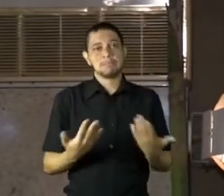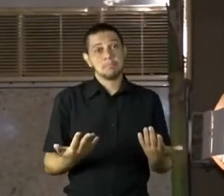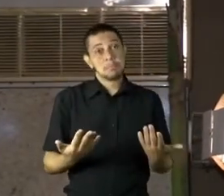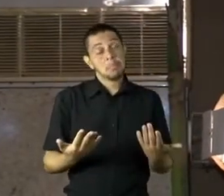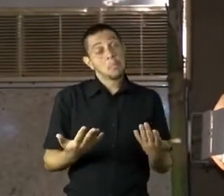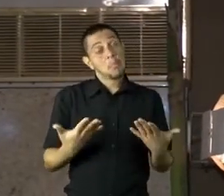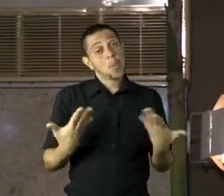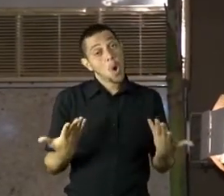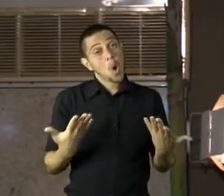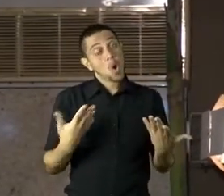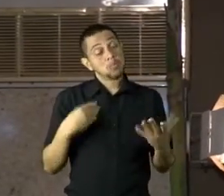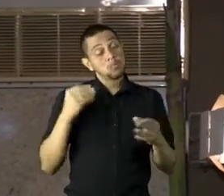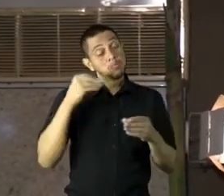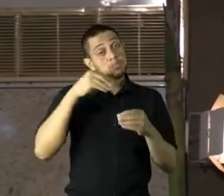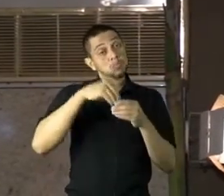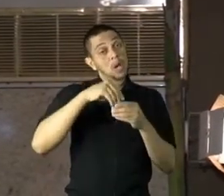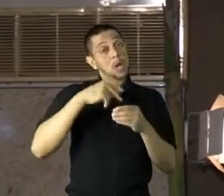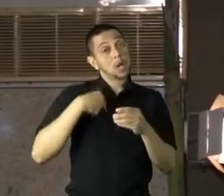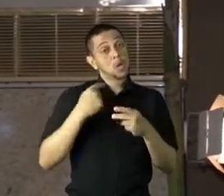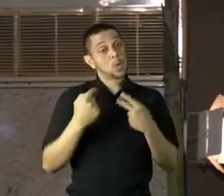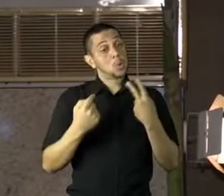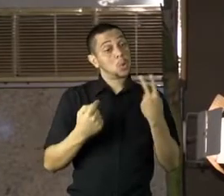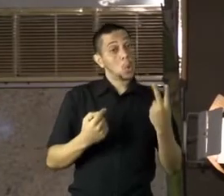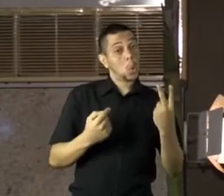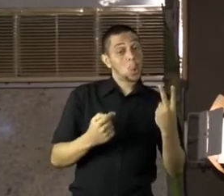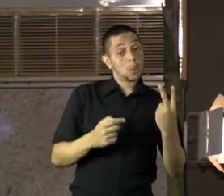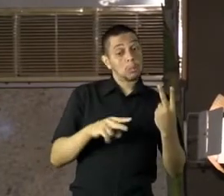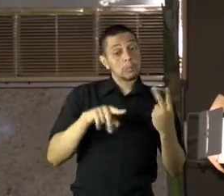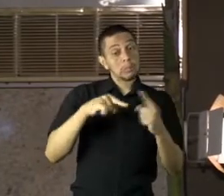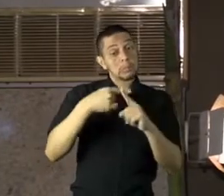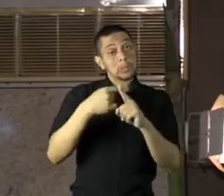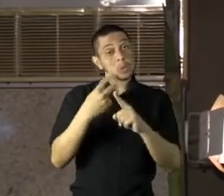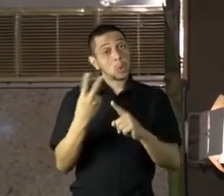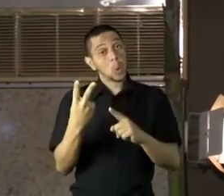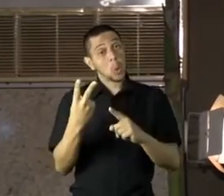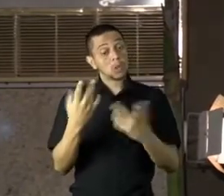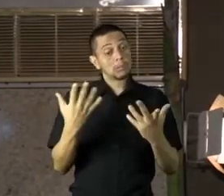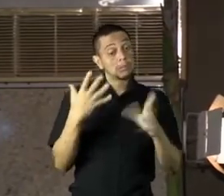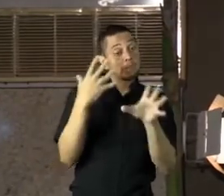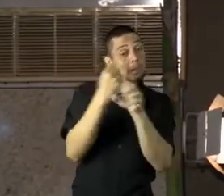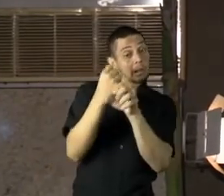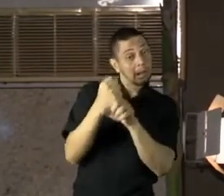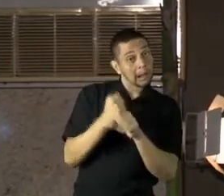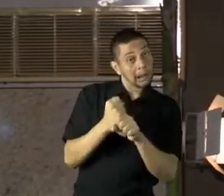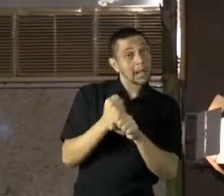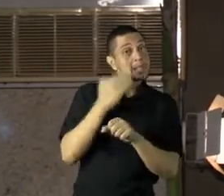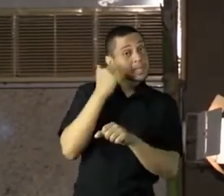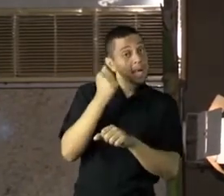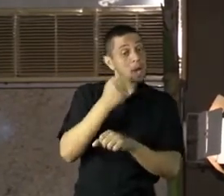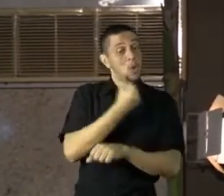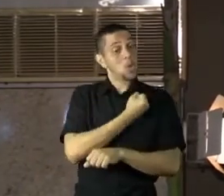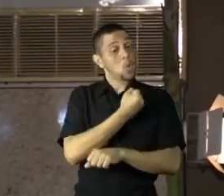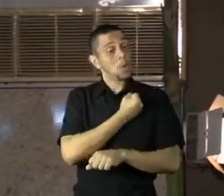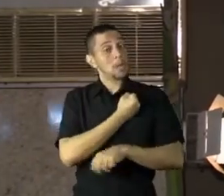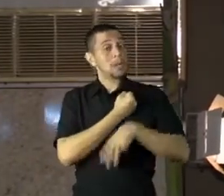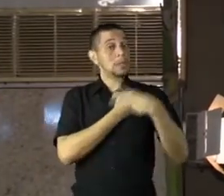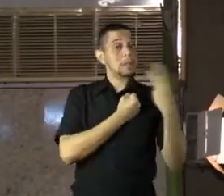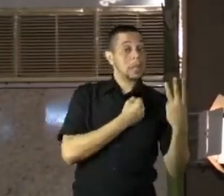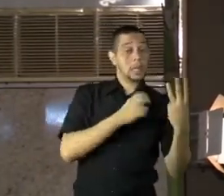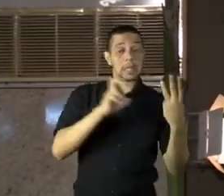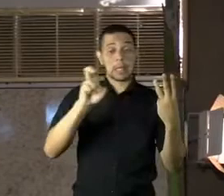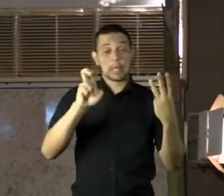estatisticamente é um número entre 3 e 5 o gerente sorriu